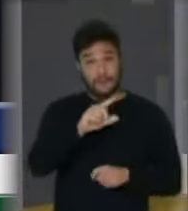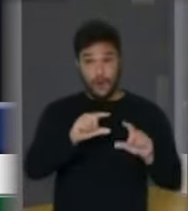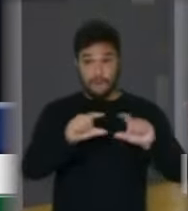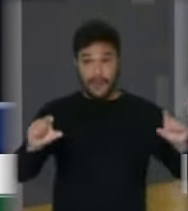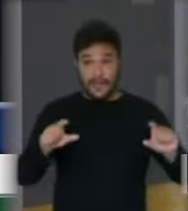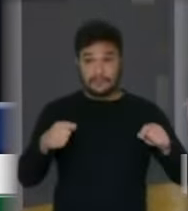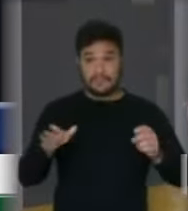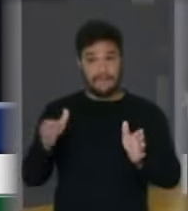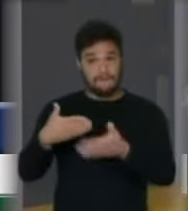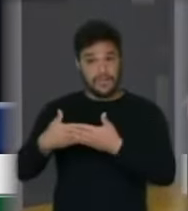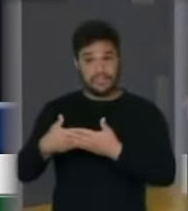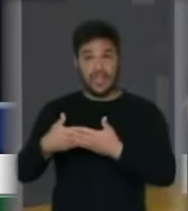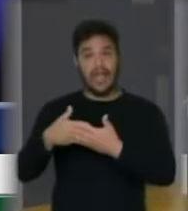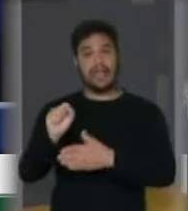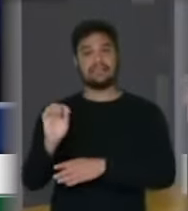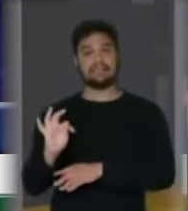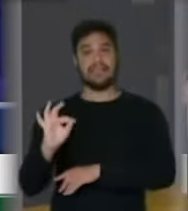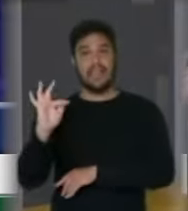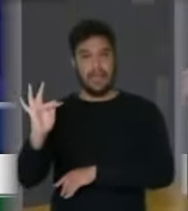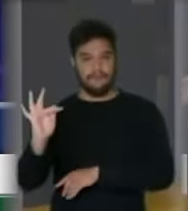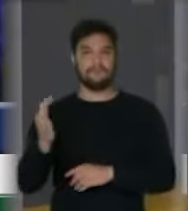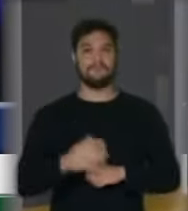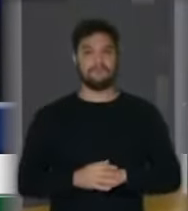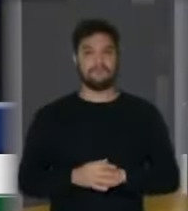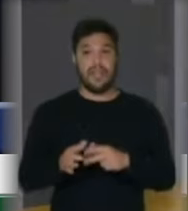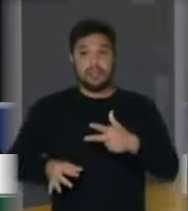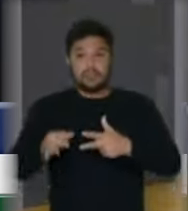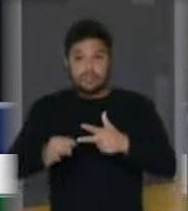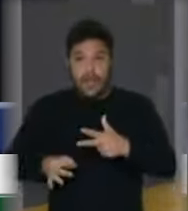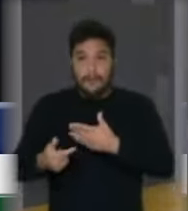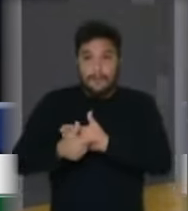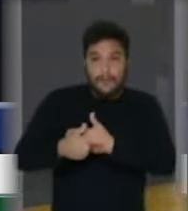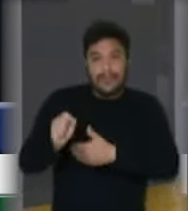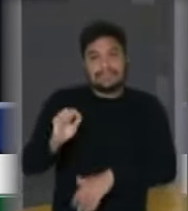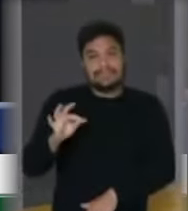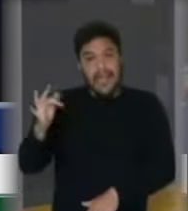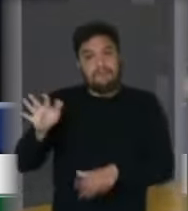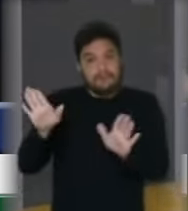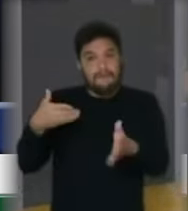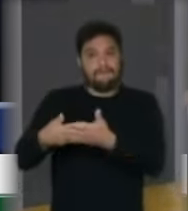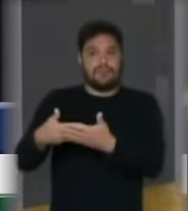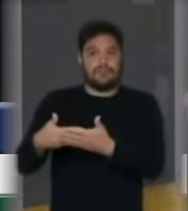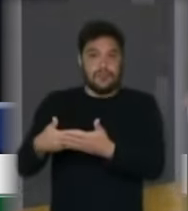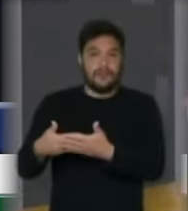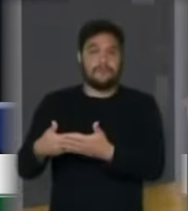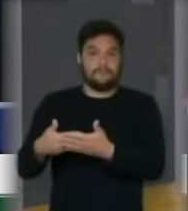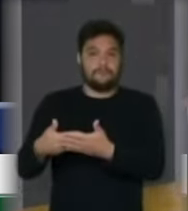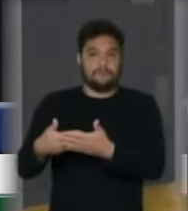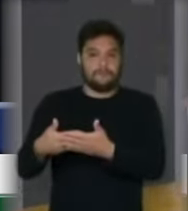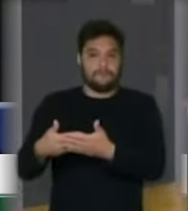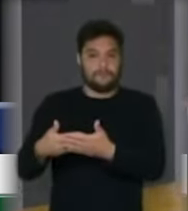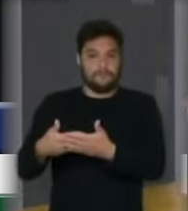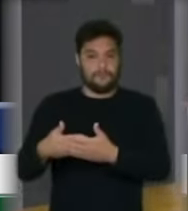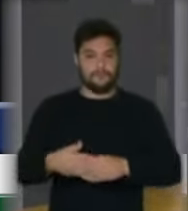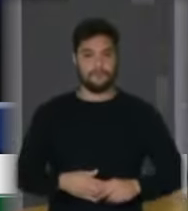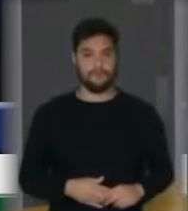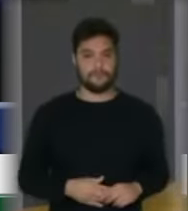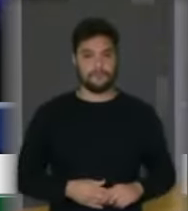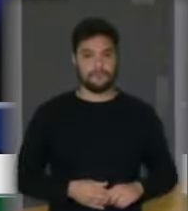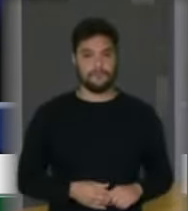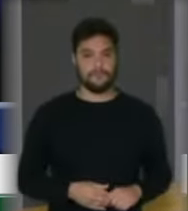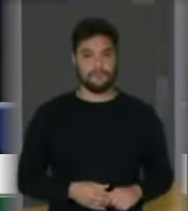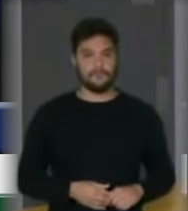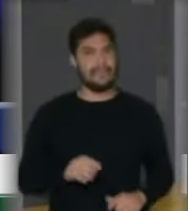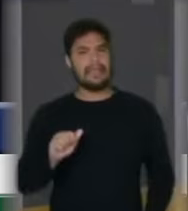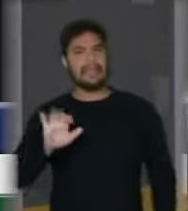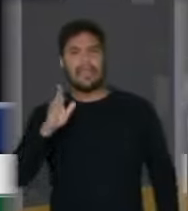Temos que redesenhar o Poder Judiciário e o papel do STF. Tem que fechar o Supremo Tribunal Federal. Quem disse